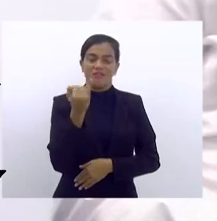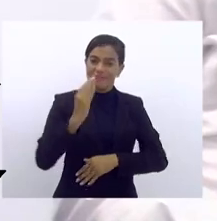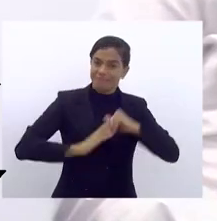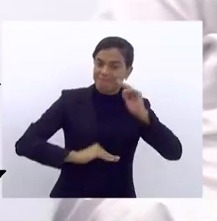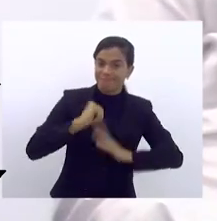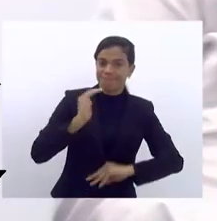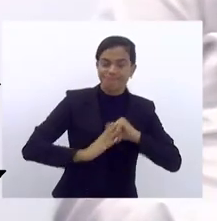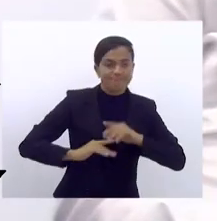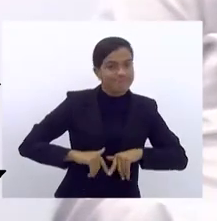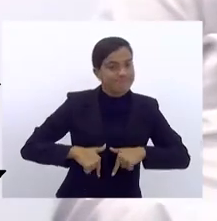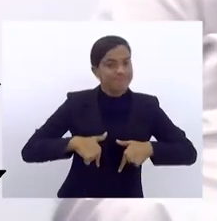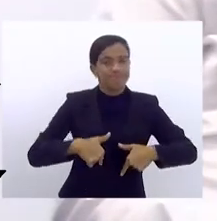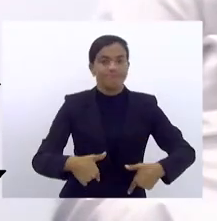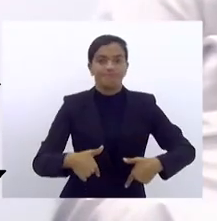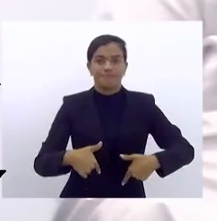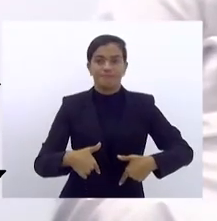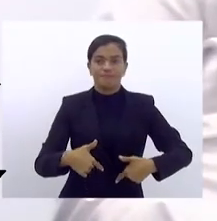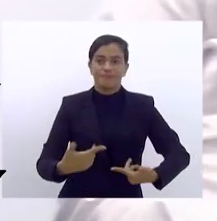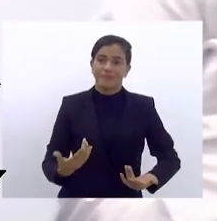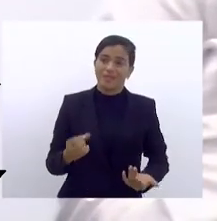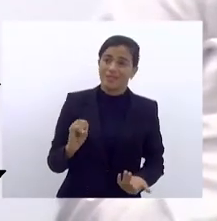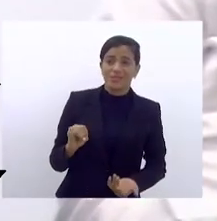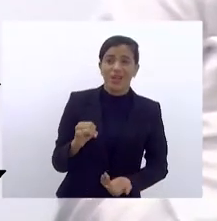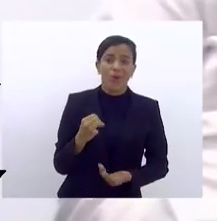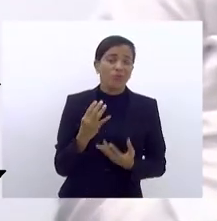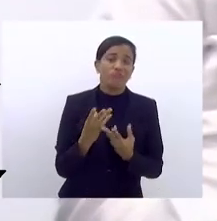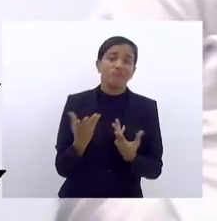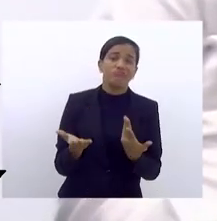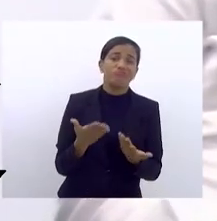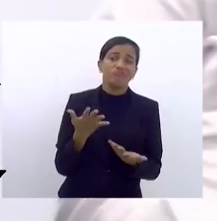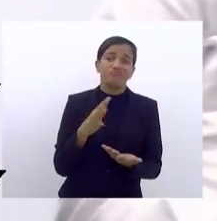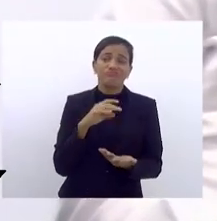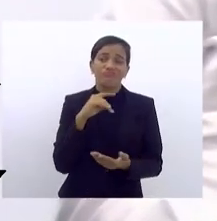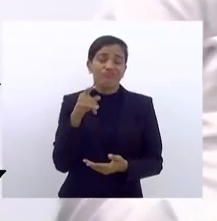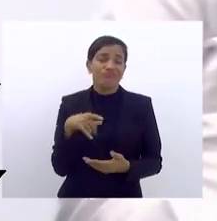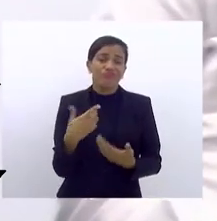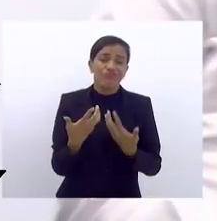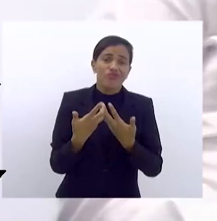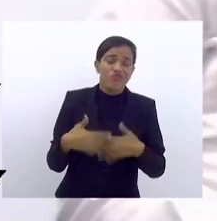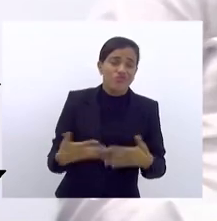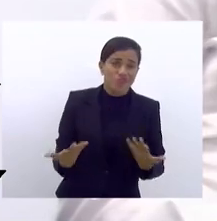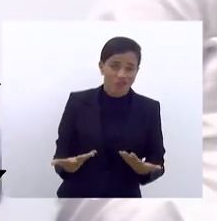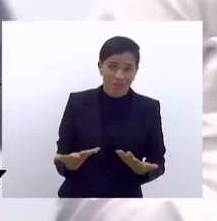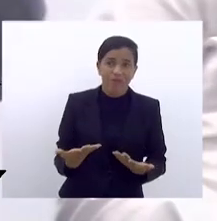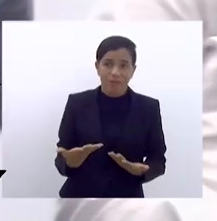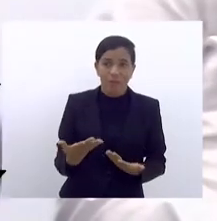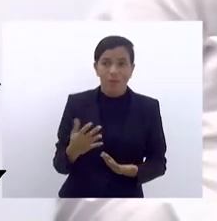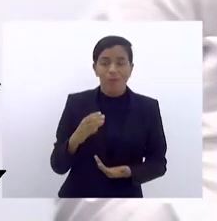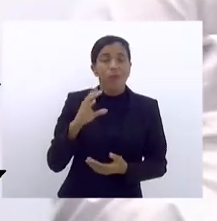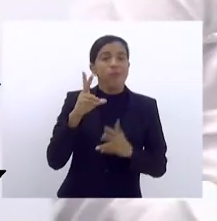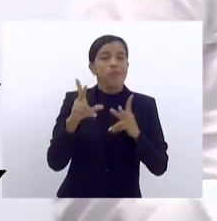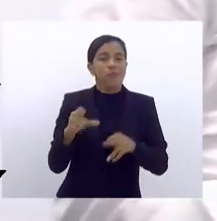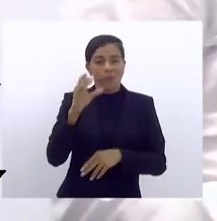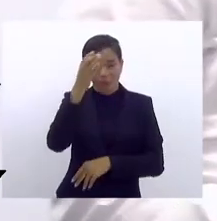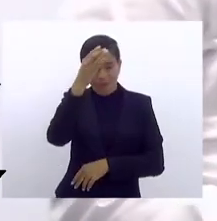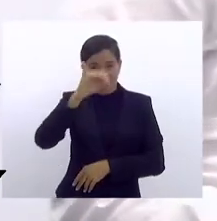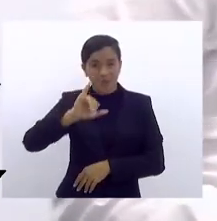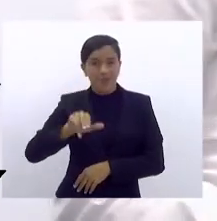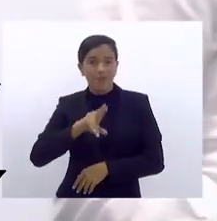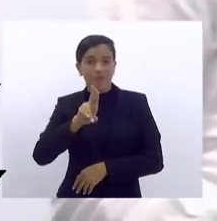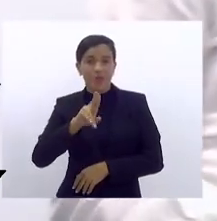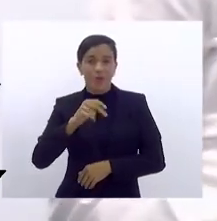ações senão acaba não saindo nada como a Tia Ju falou várias leis que tem que ser